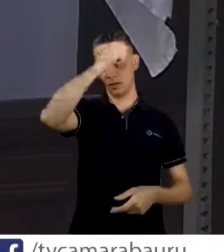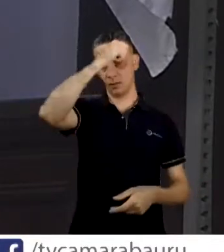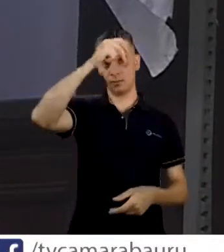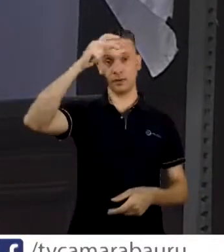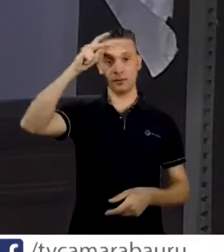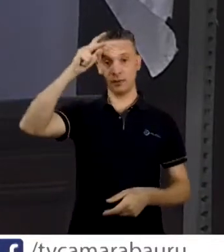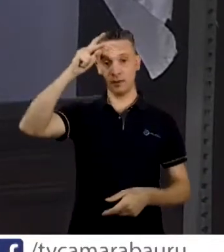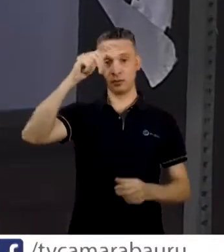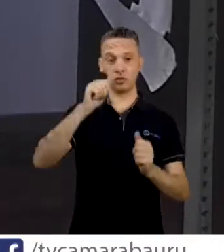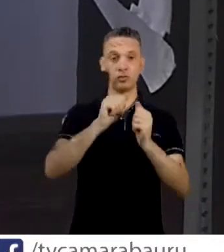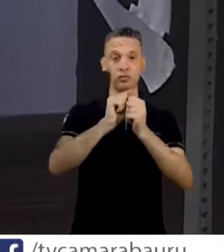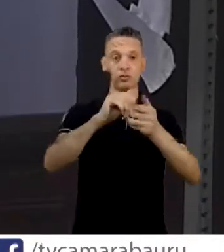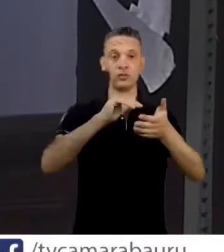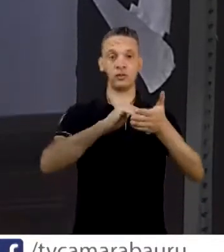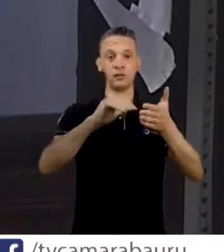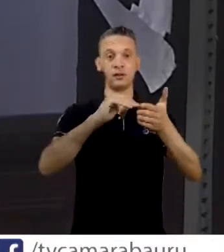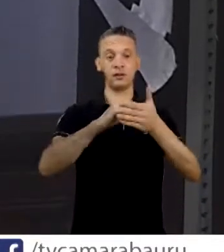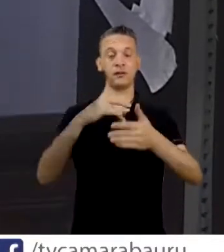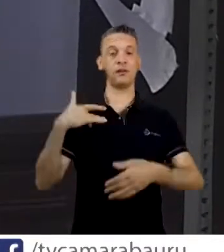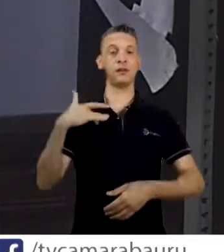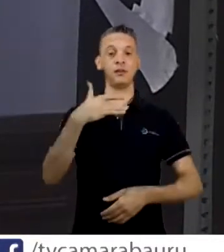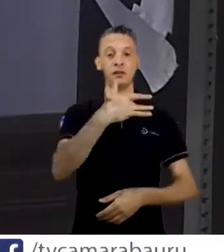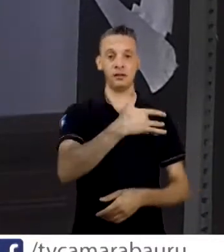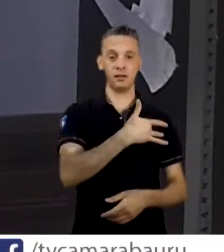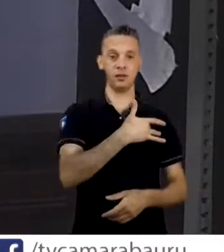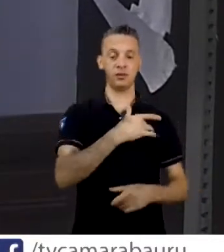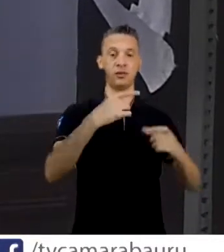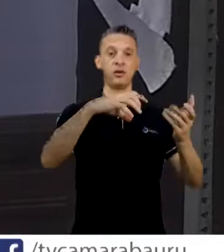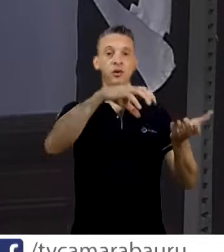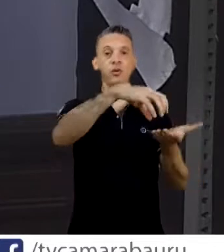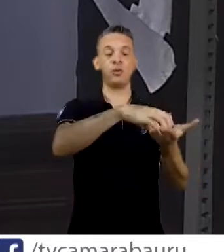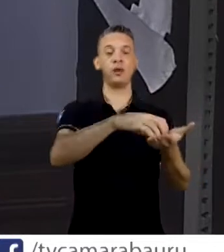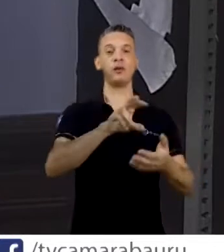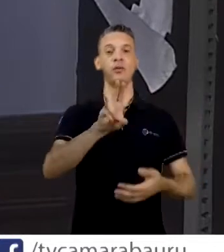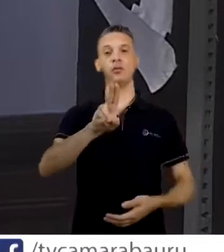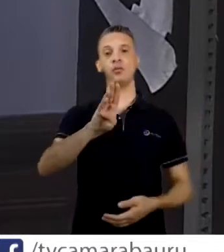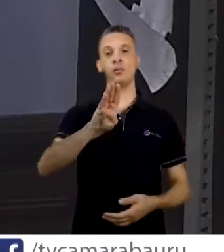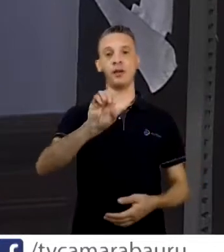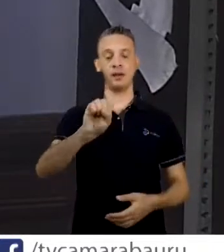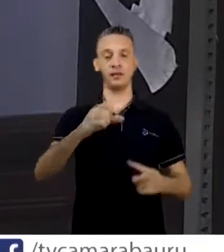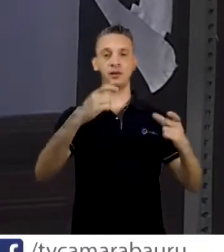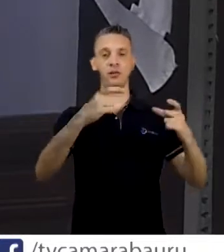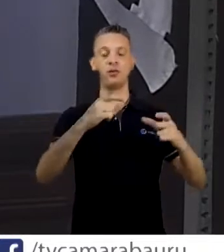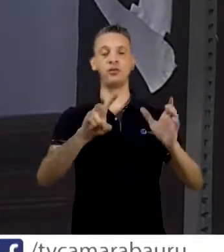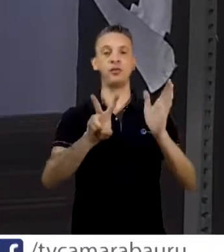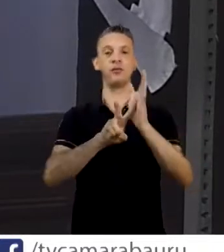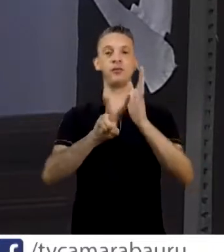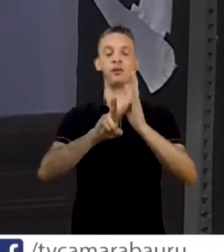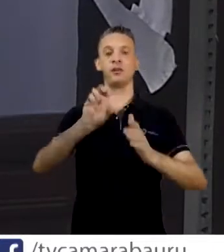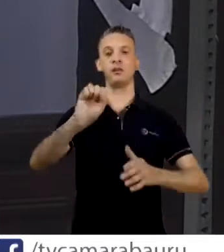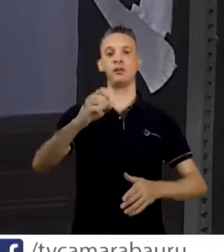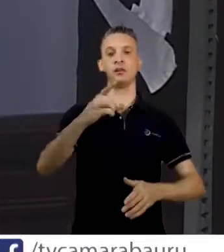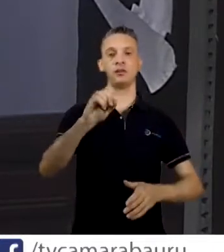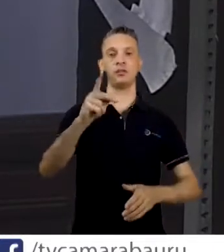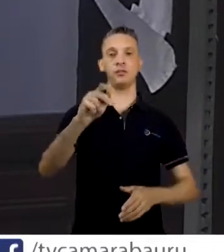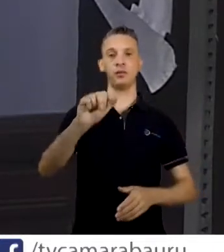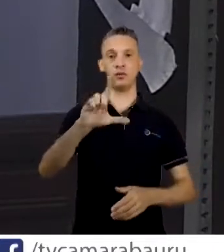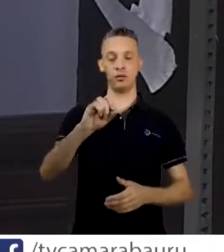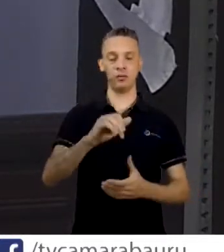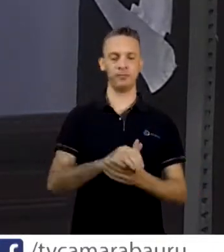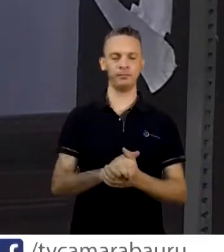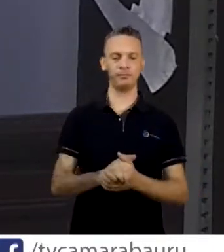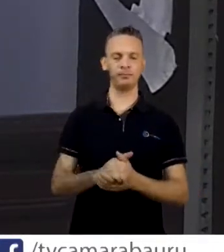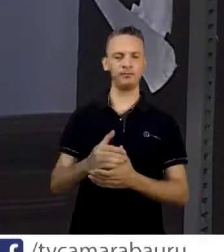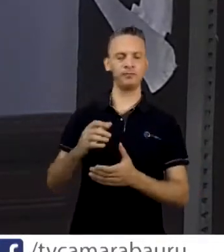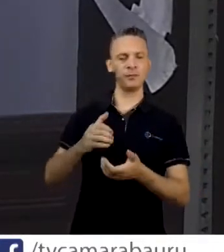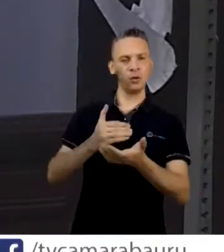juntamente com o secretário de Saúde, na unidade de saúde da Vila São Paulo ali. É uma unidade que foi iniciado a reforma